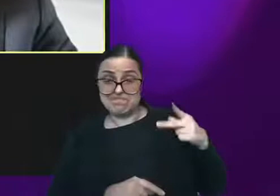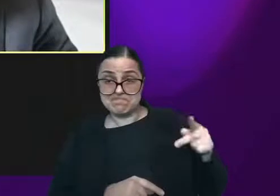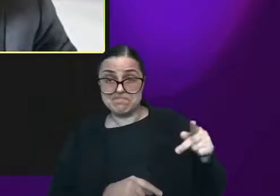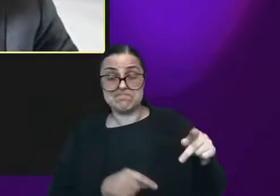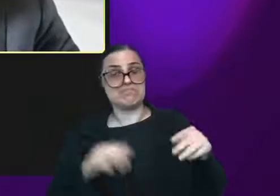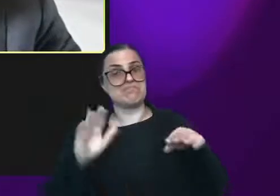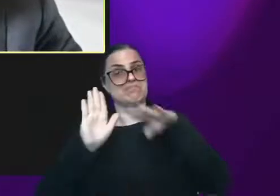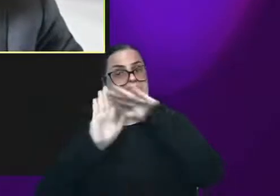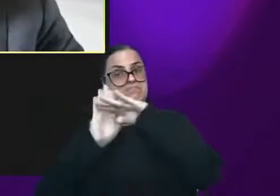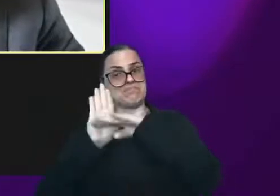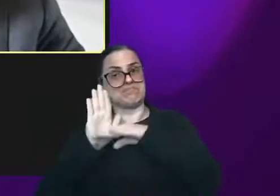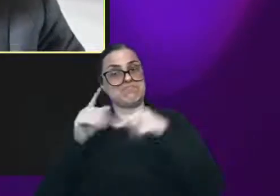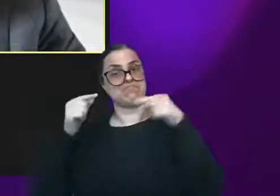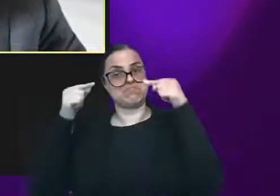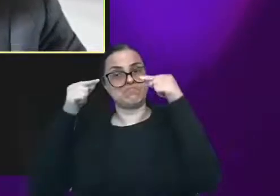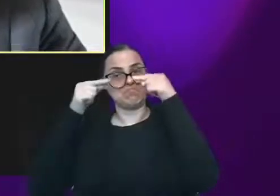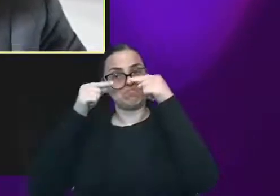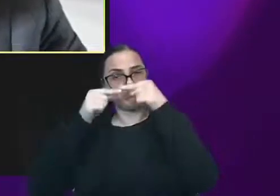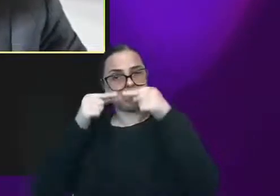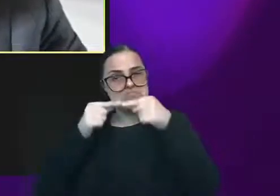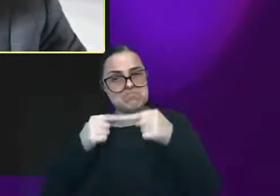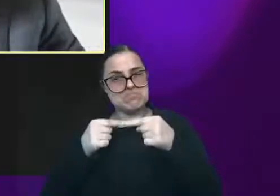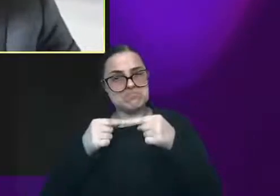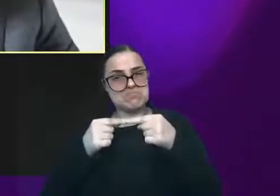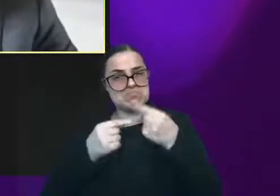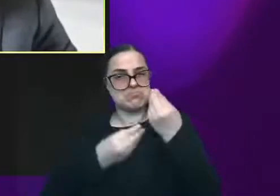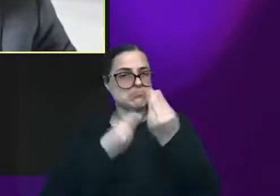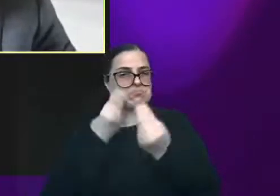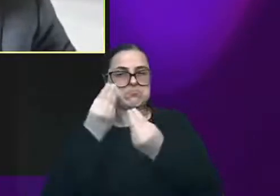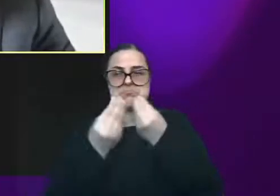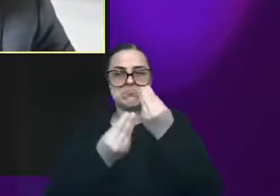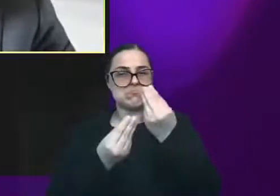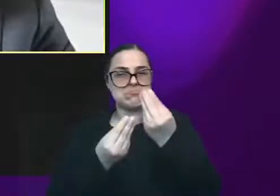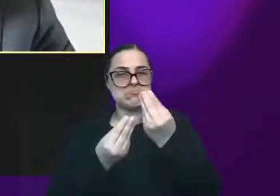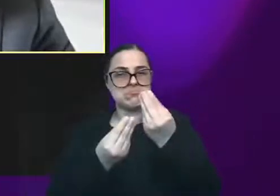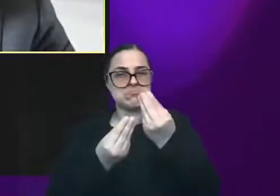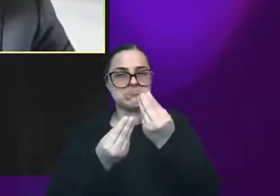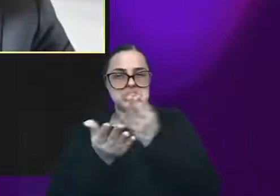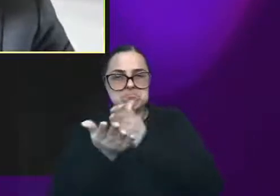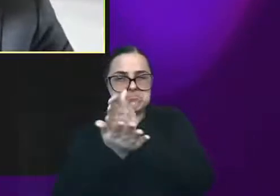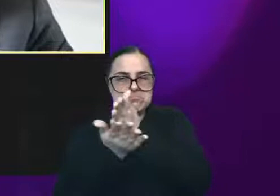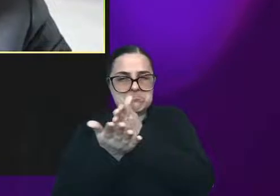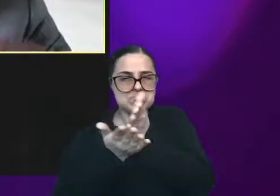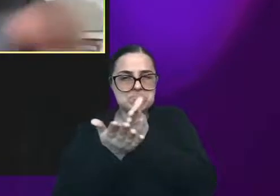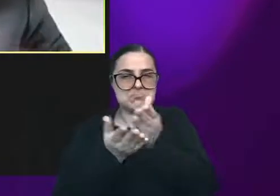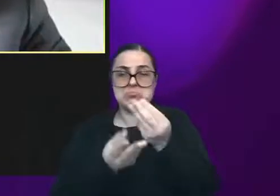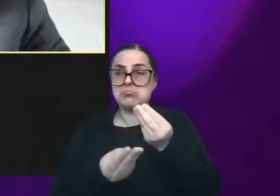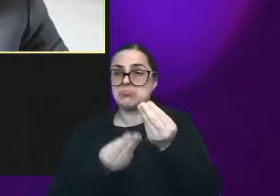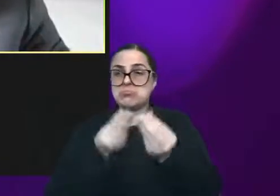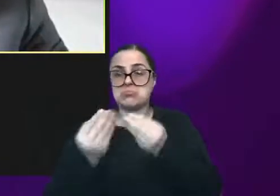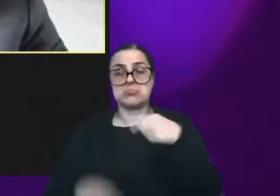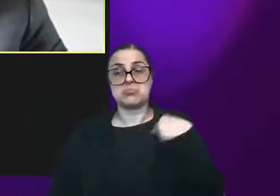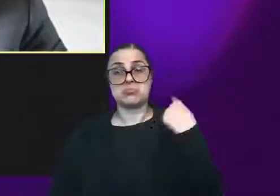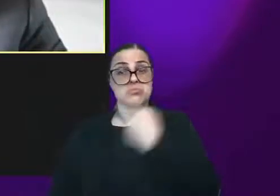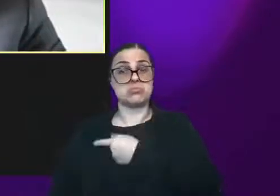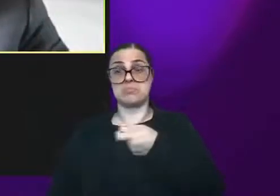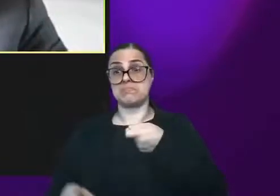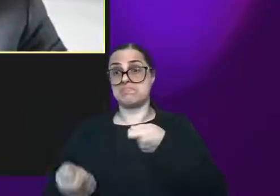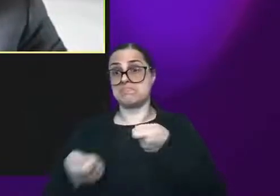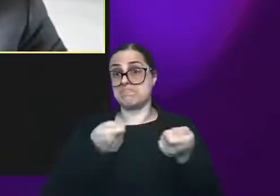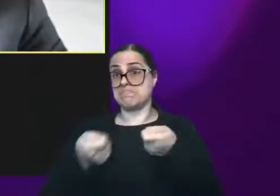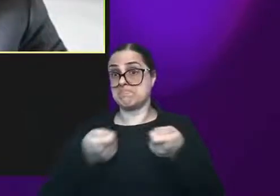critérios expandidos, como nós lidaríamos frente a esse tipo de